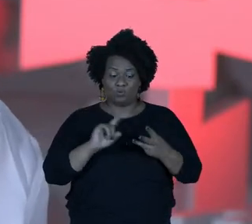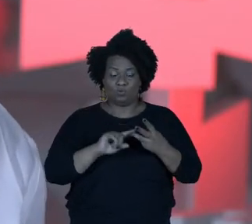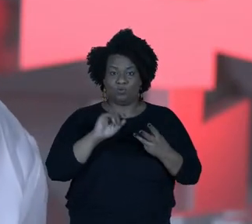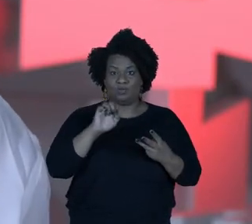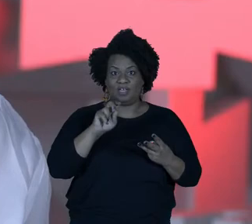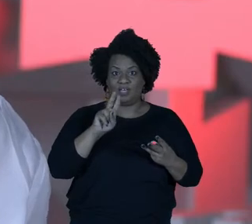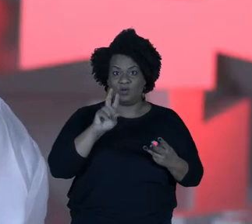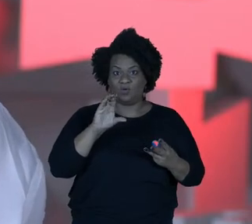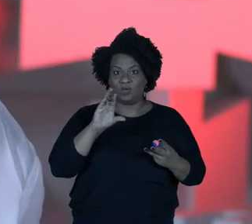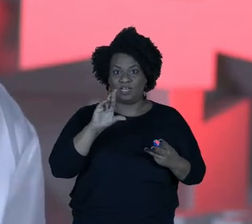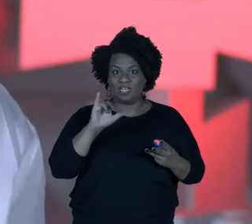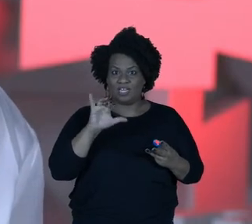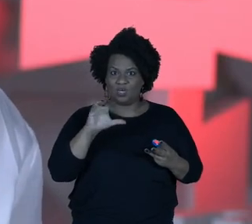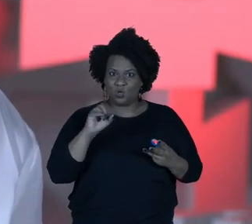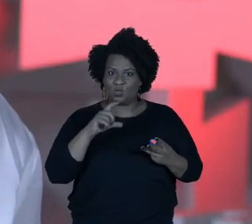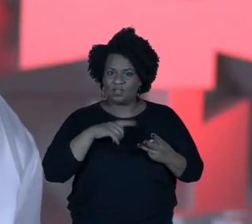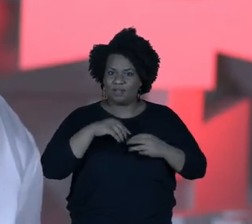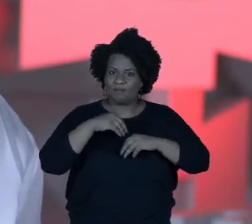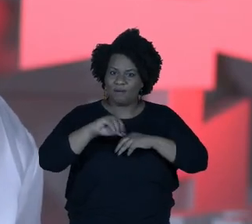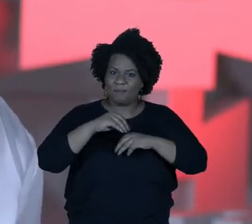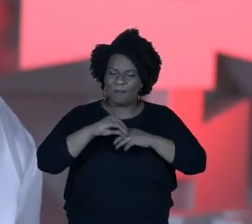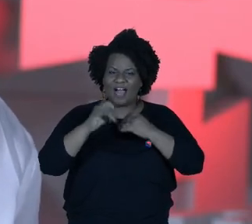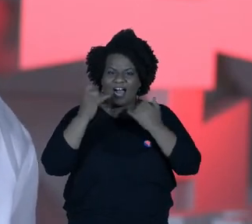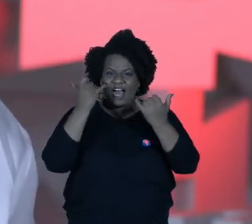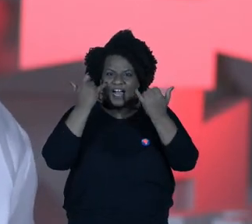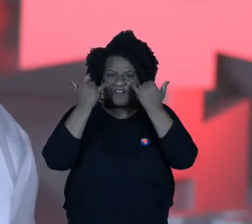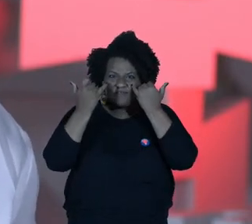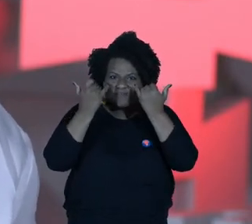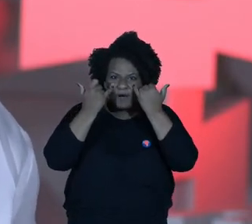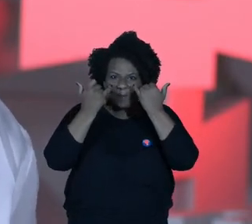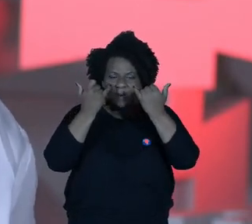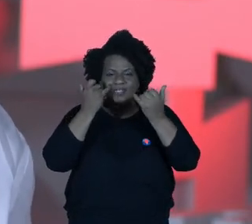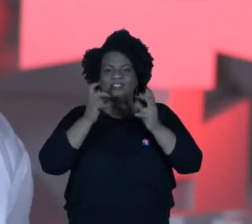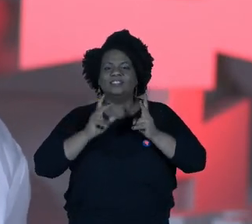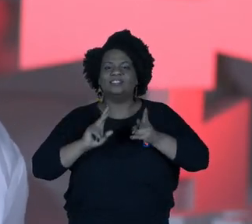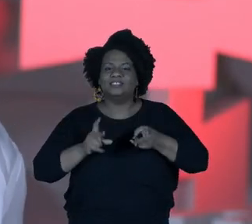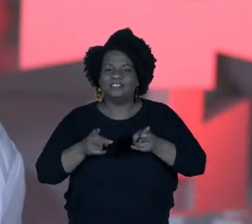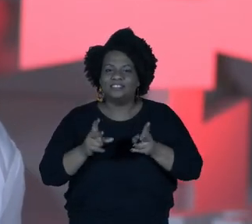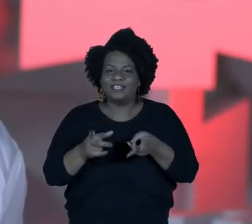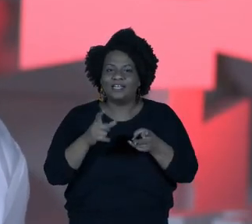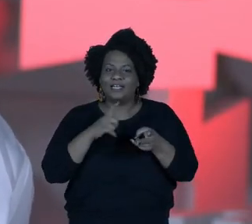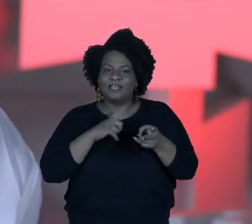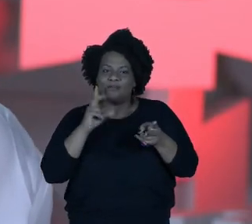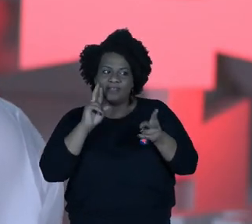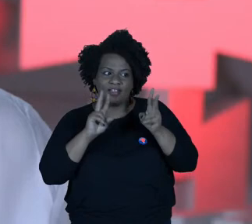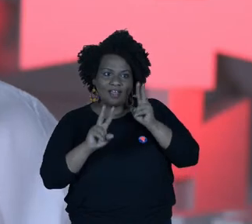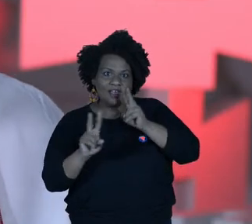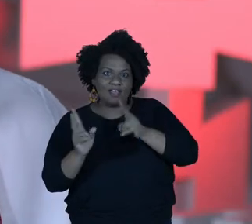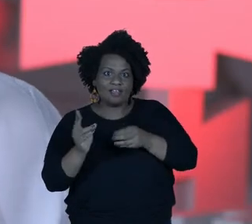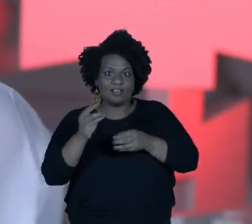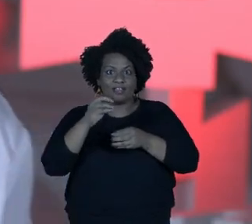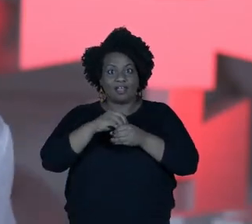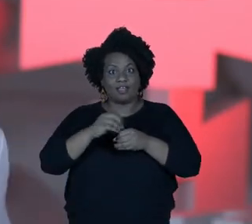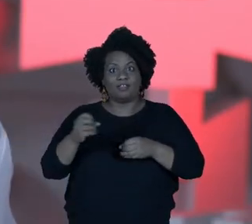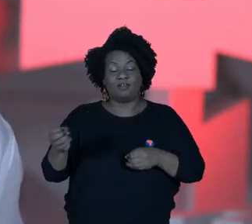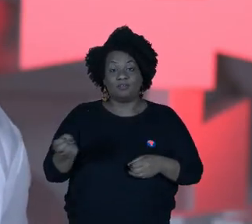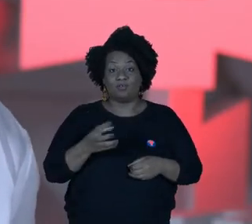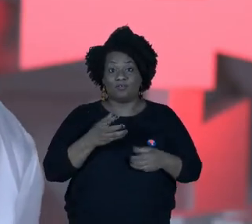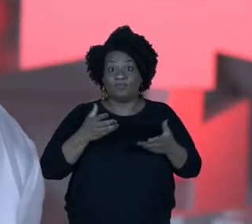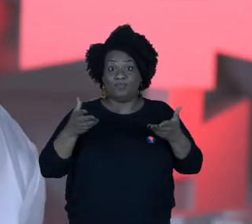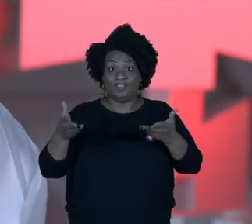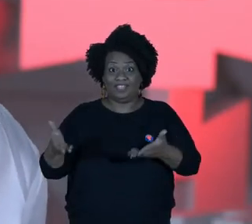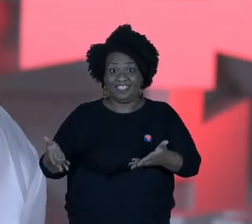Greco, com as deformações que vão ser precursoras do impressionismo moderno. E aqui